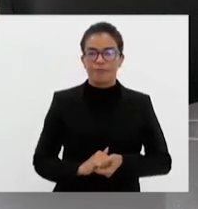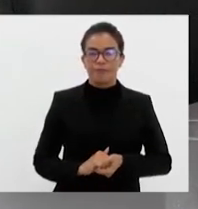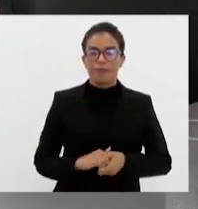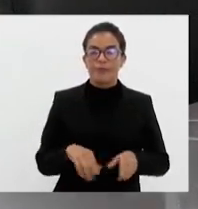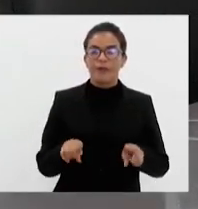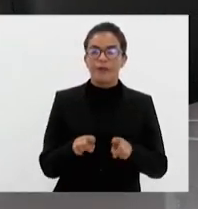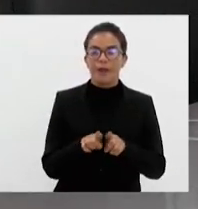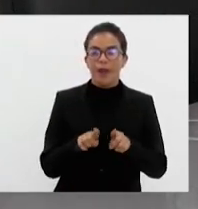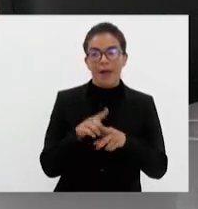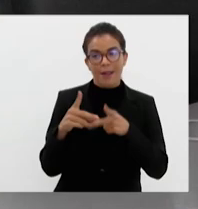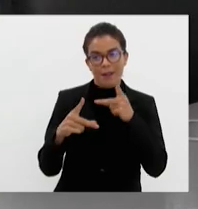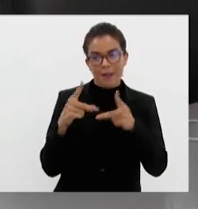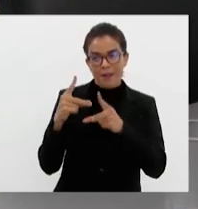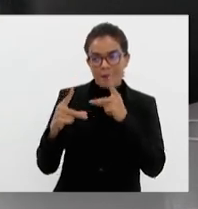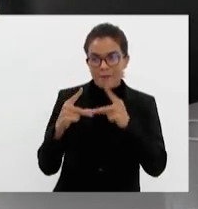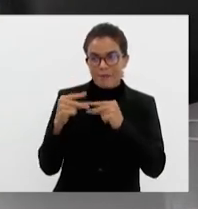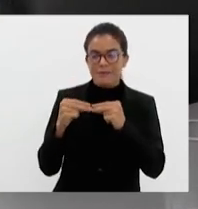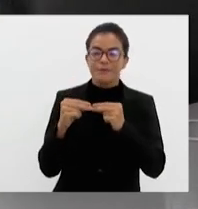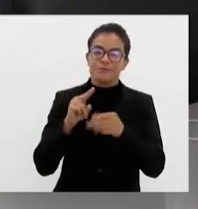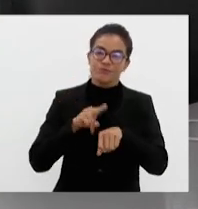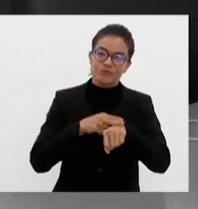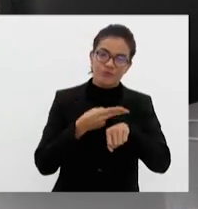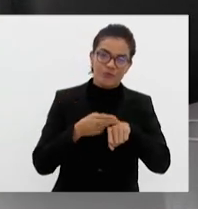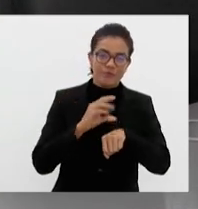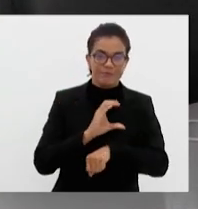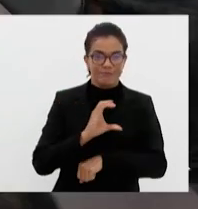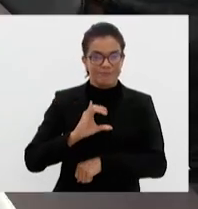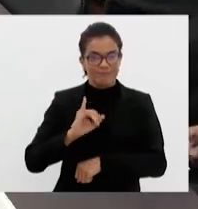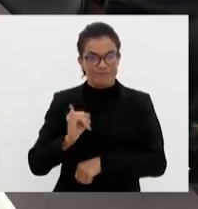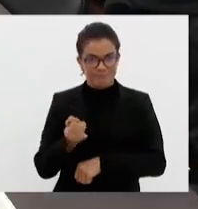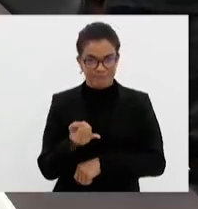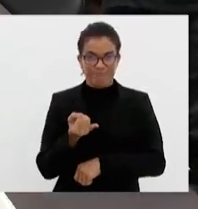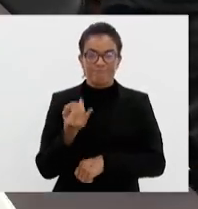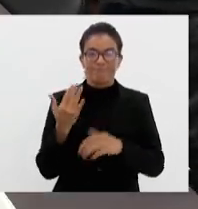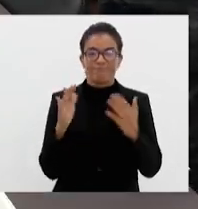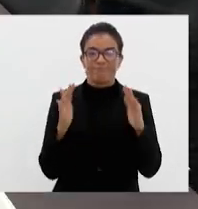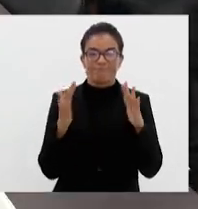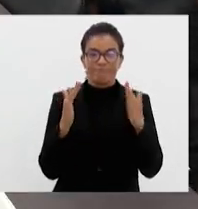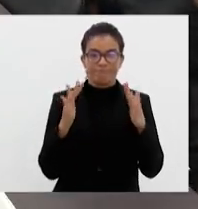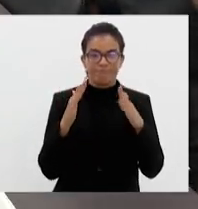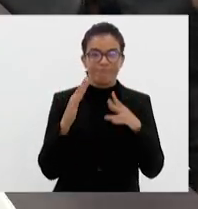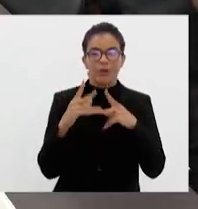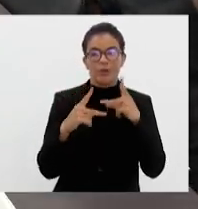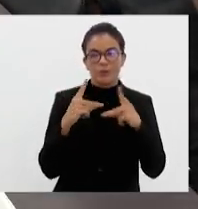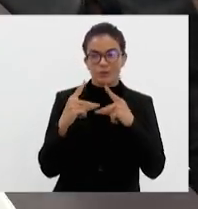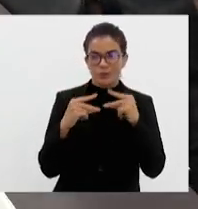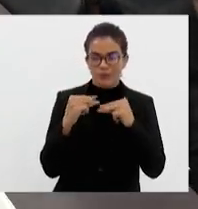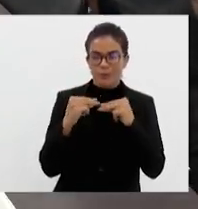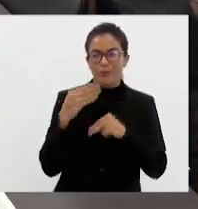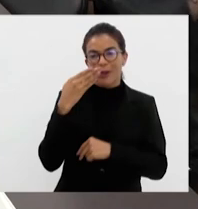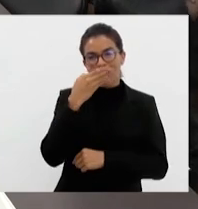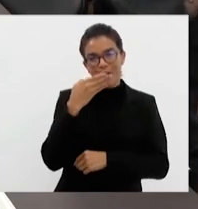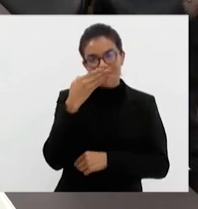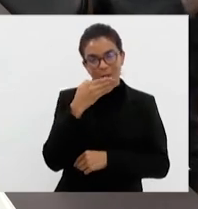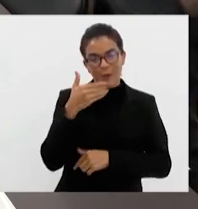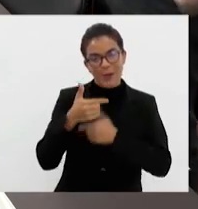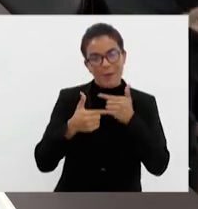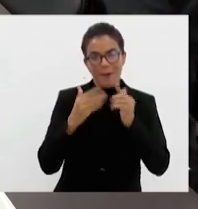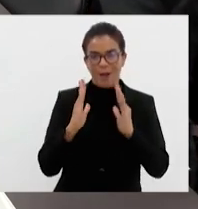a lembrancinha, mais um brownizinho da CCJ, parabéns. Lembrancinha para adoçar os trabalhos do